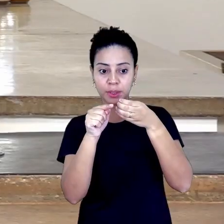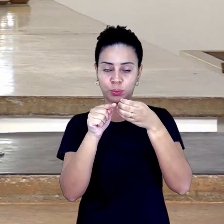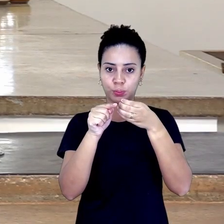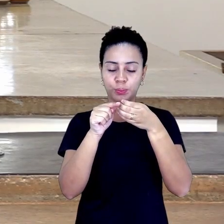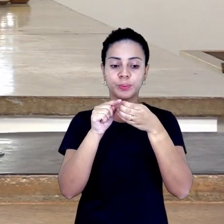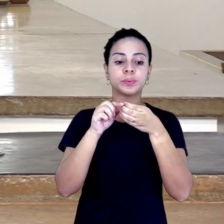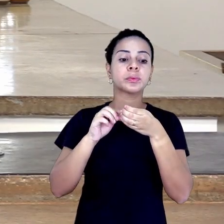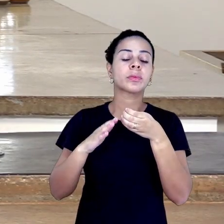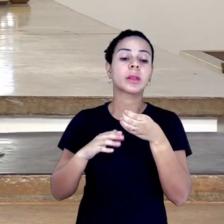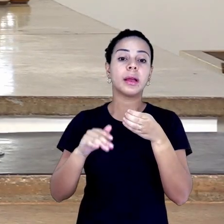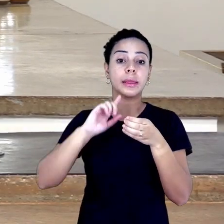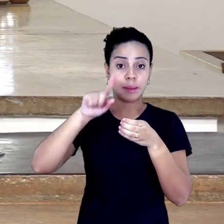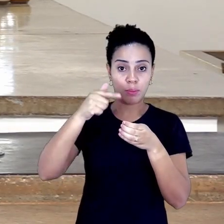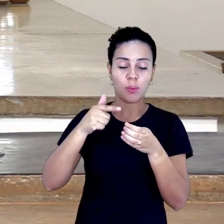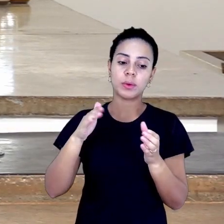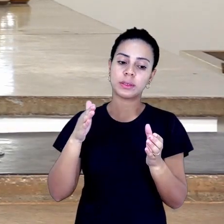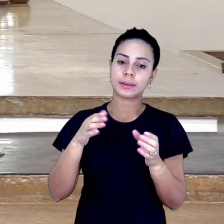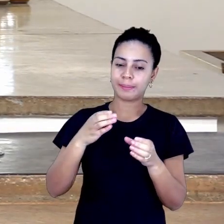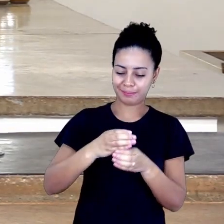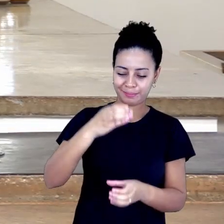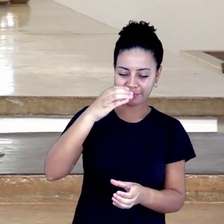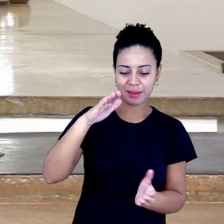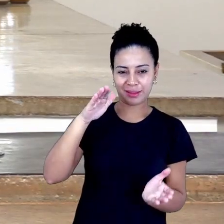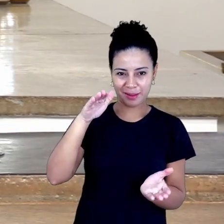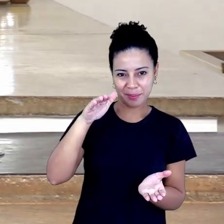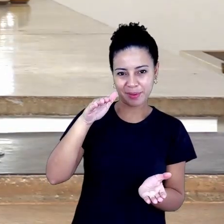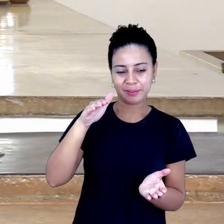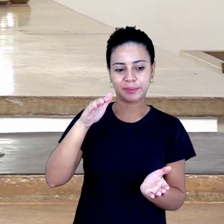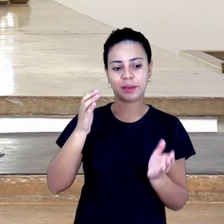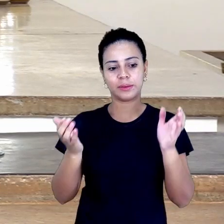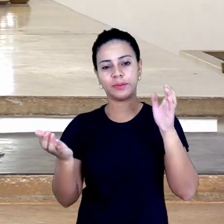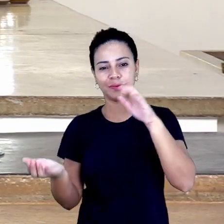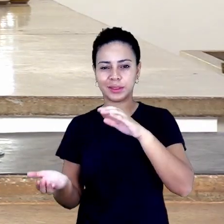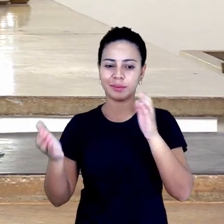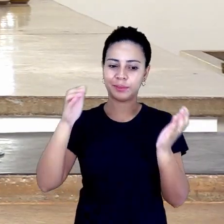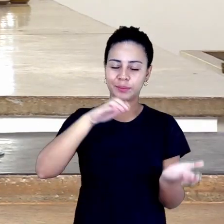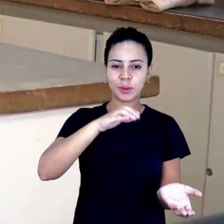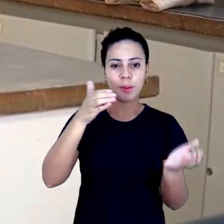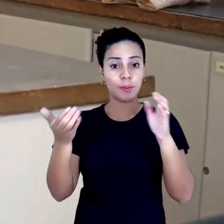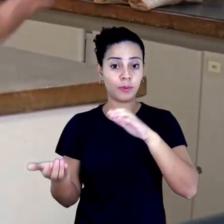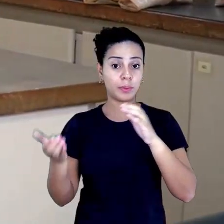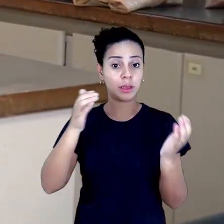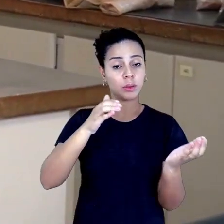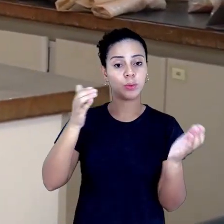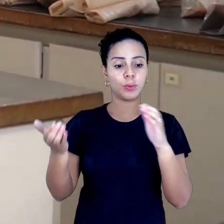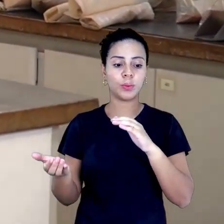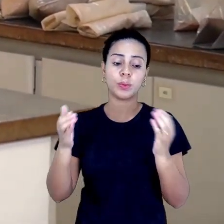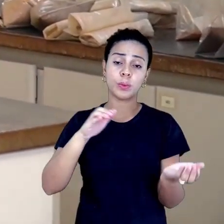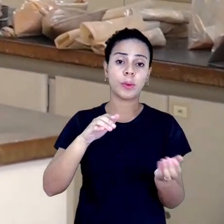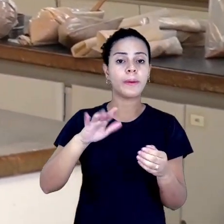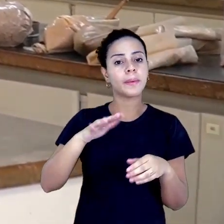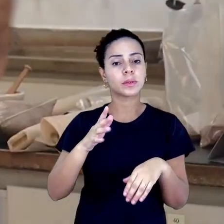Em seguida, tampa-se a boca da proveta com uma das mãos a fim de executar movimentos enérgicos de rotação